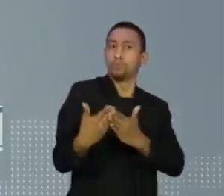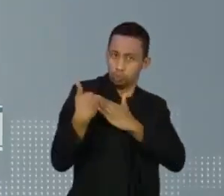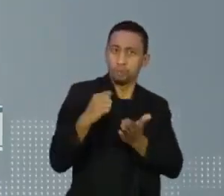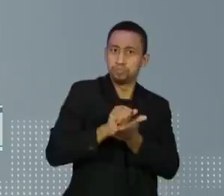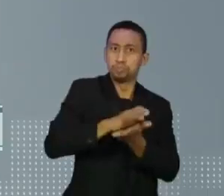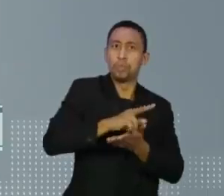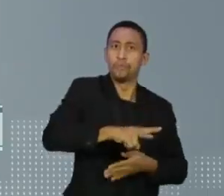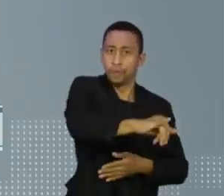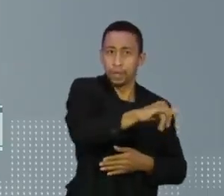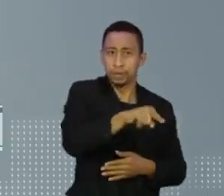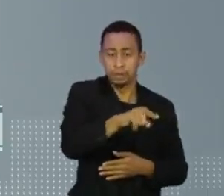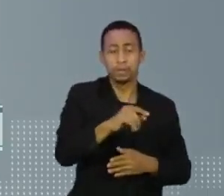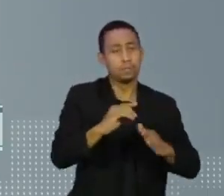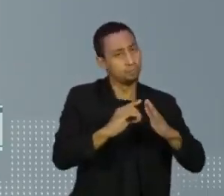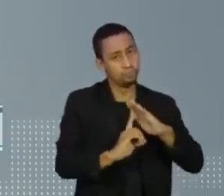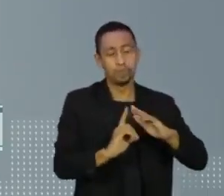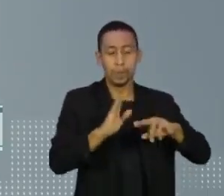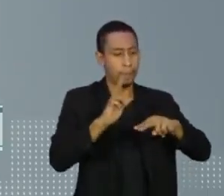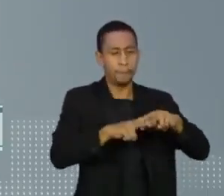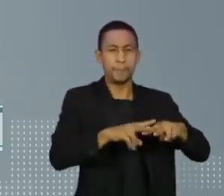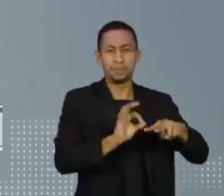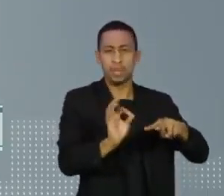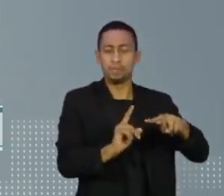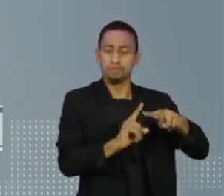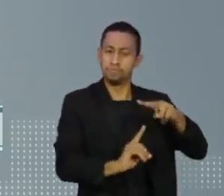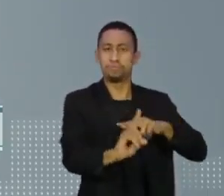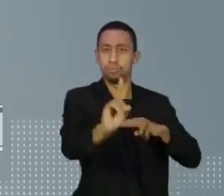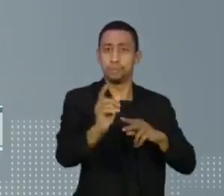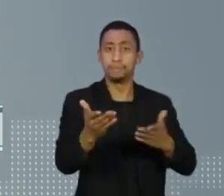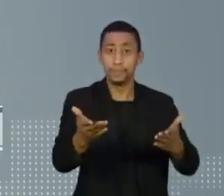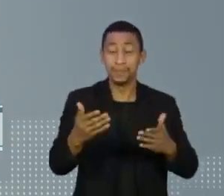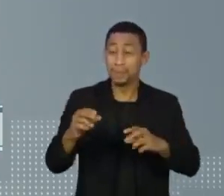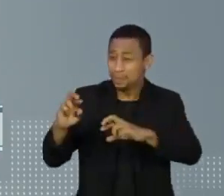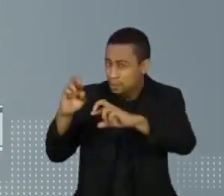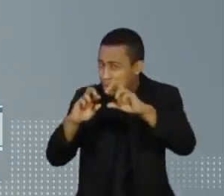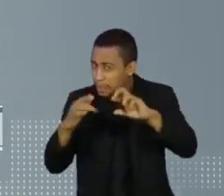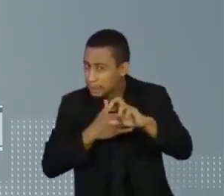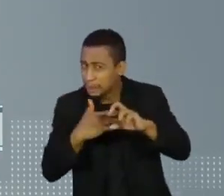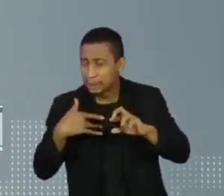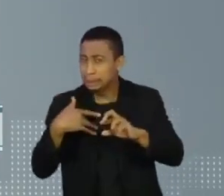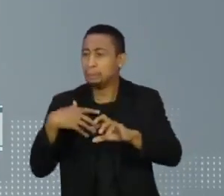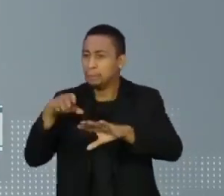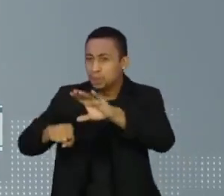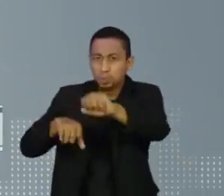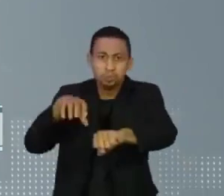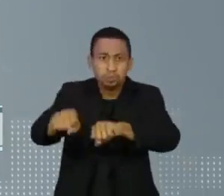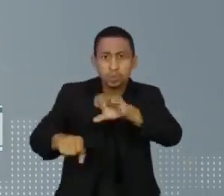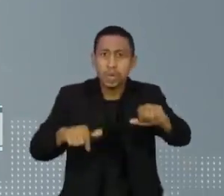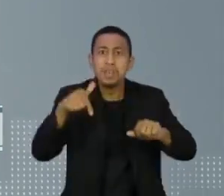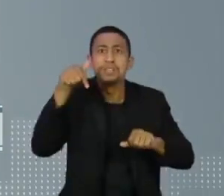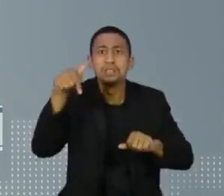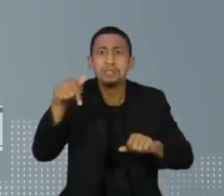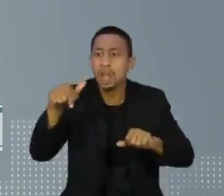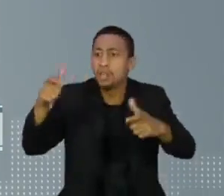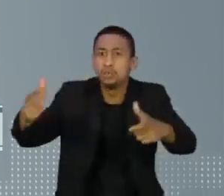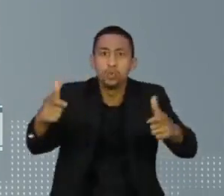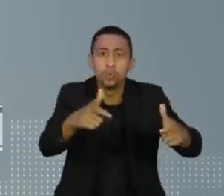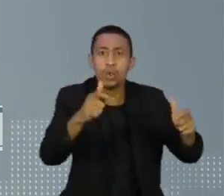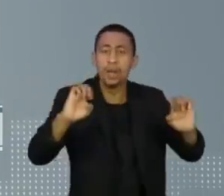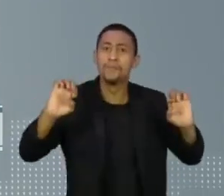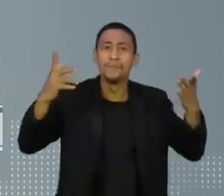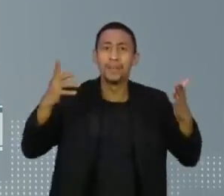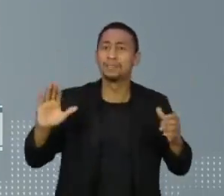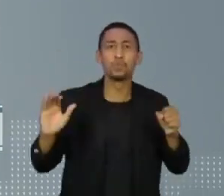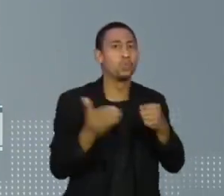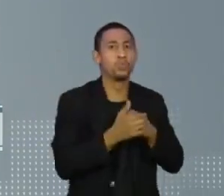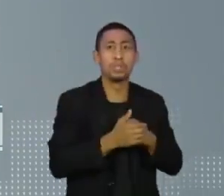é um caso isolado. Só no final de semana passado, a Vigilância Sanitária do Estado de São Paulo autuou 7 estabelecimentos com festas clandestinas. E em